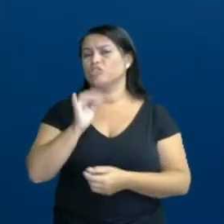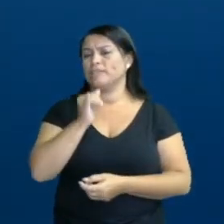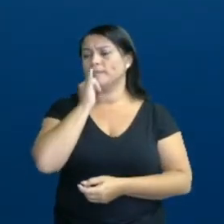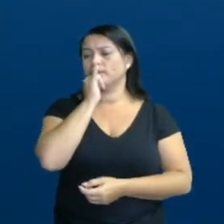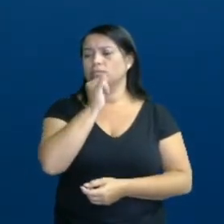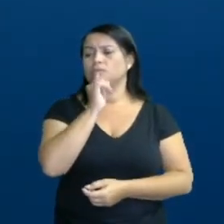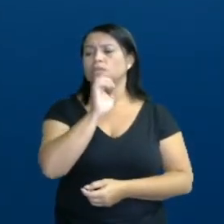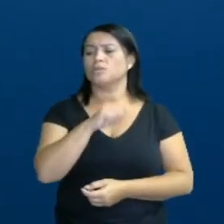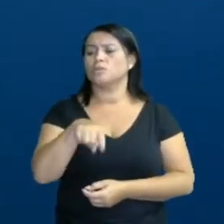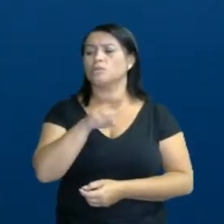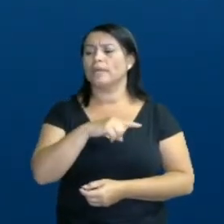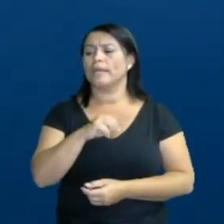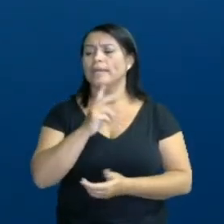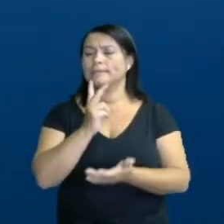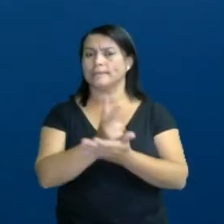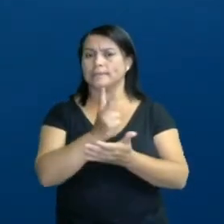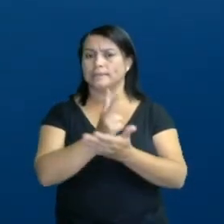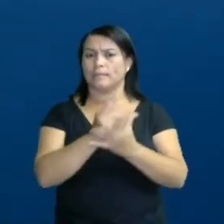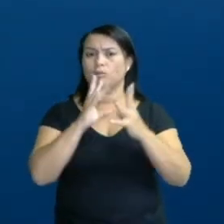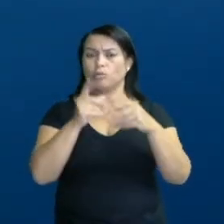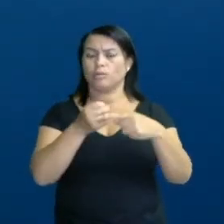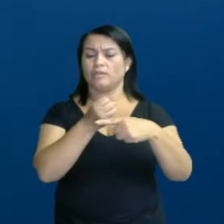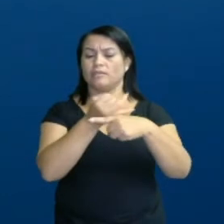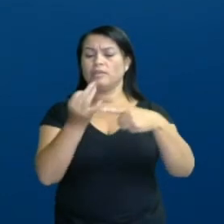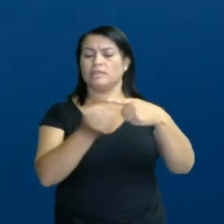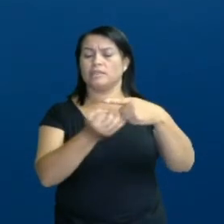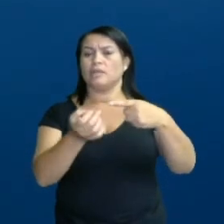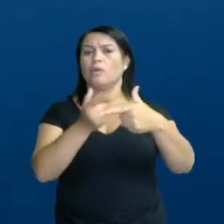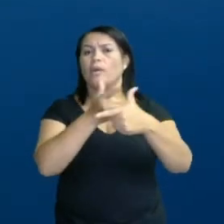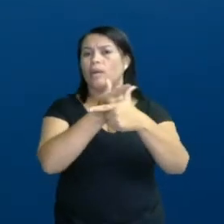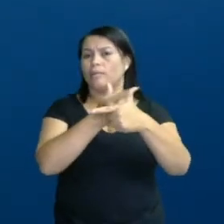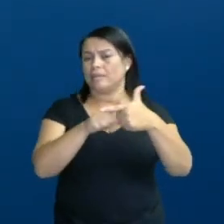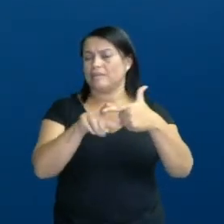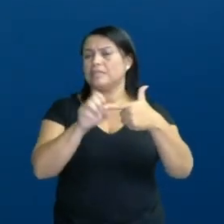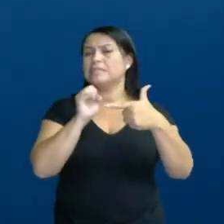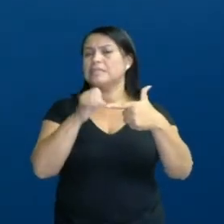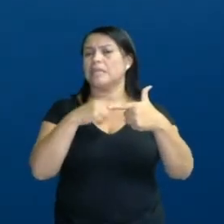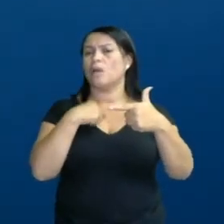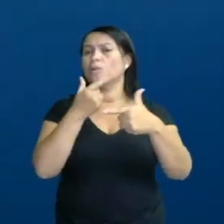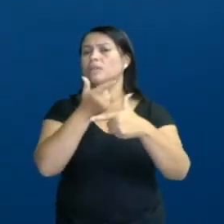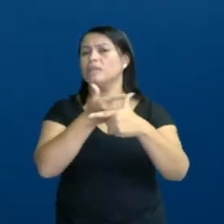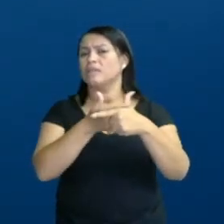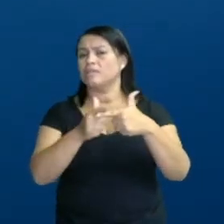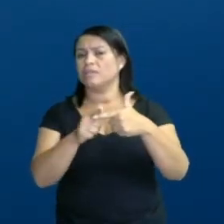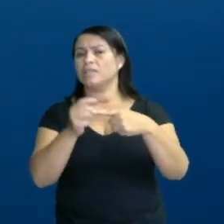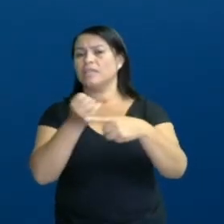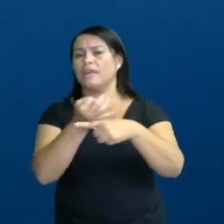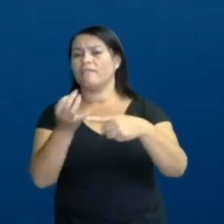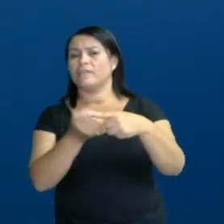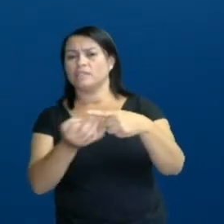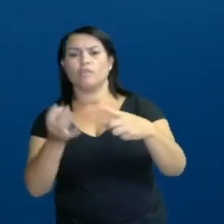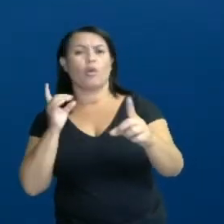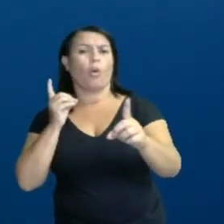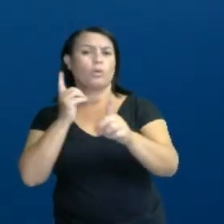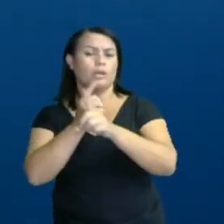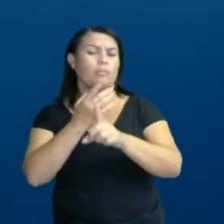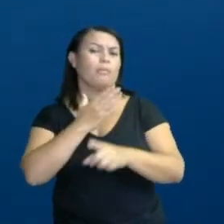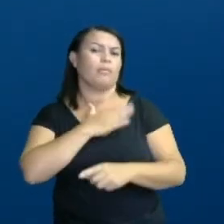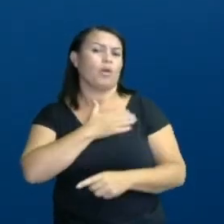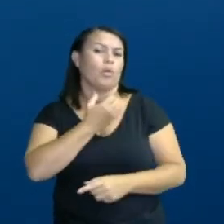vocês o seguinte, toda fração é uma divisão. Então, se eu dividir essa minha fração, eu vou encontrar quem? O meu